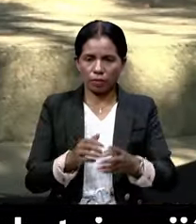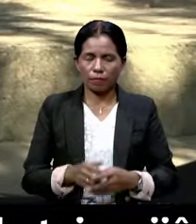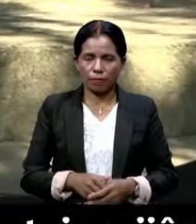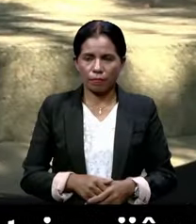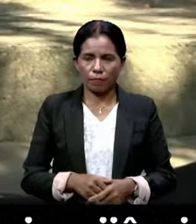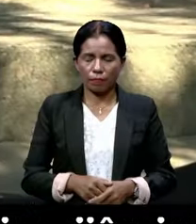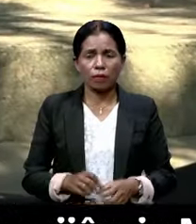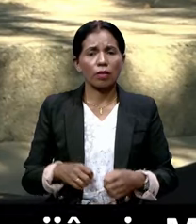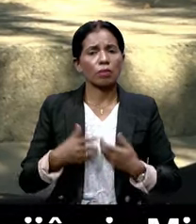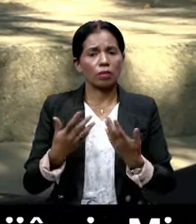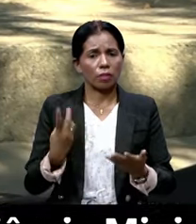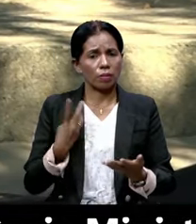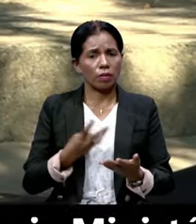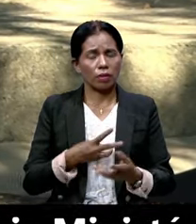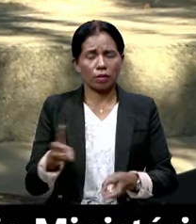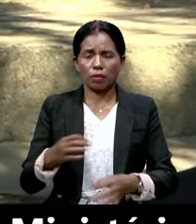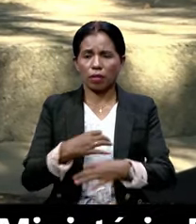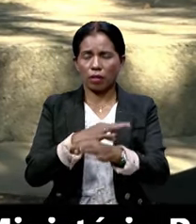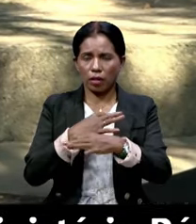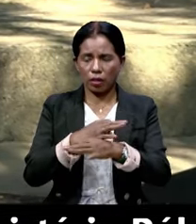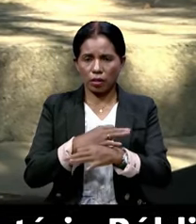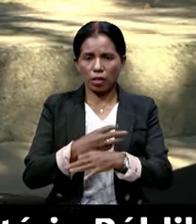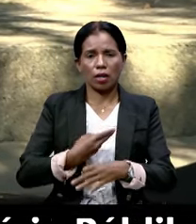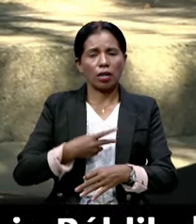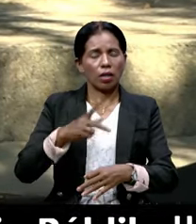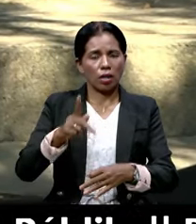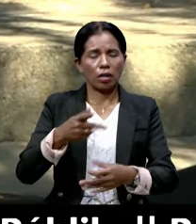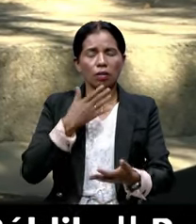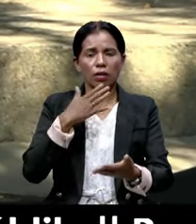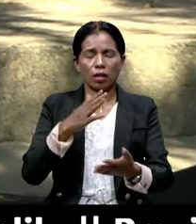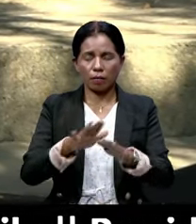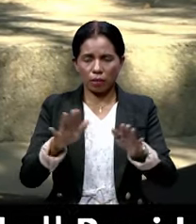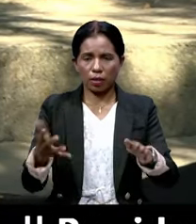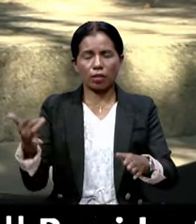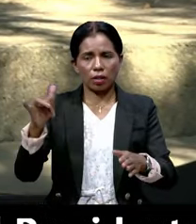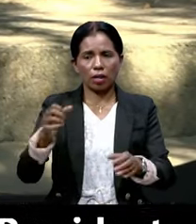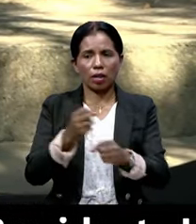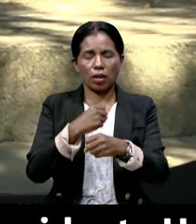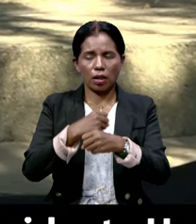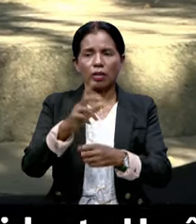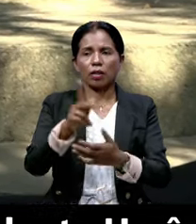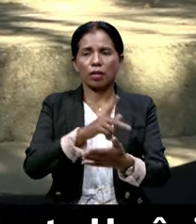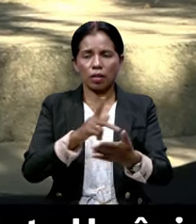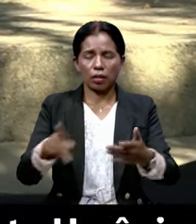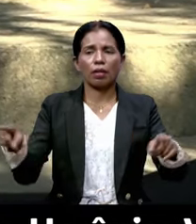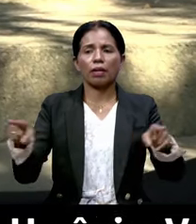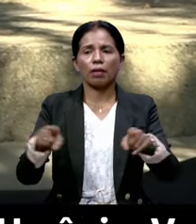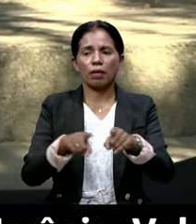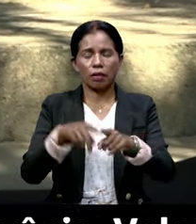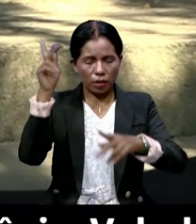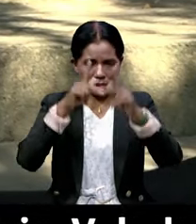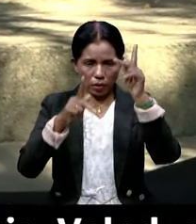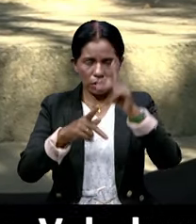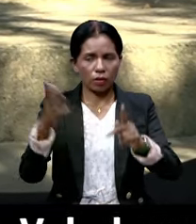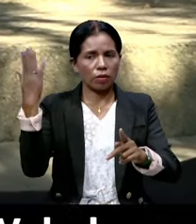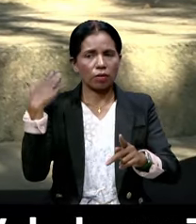E o ensama que tato hadia, comportamento la bar Sira nia neve ser me comete teona crime. Hanesen, caso foi em Dadaun